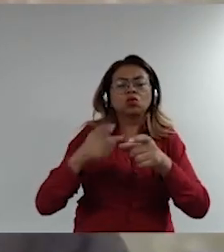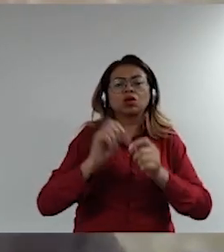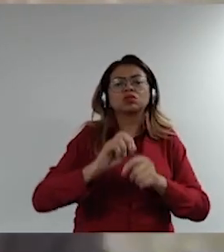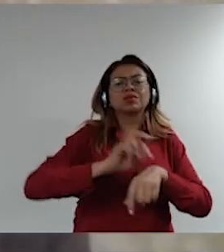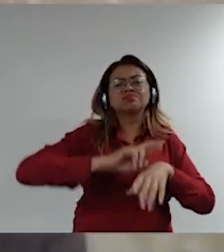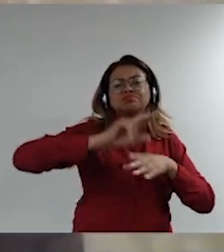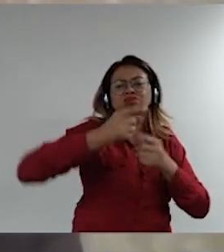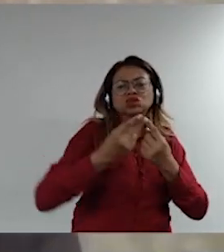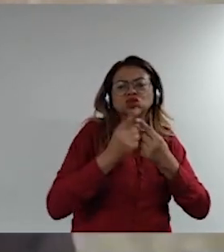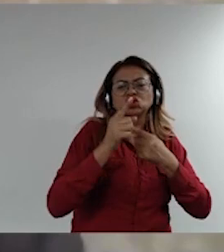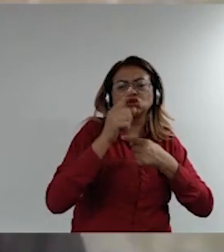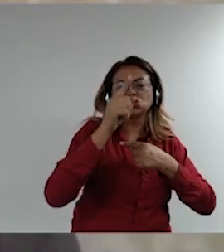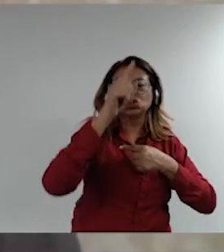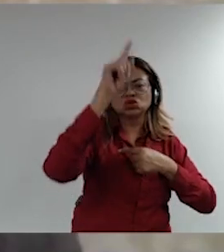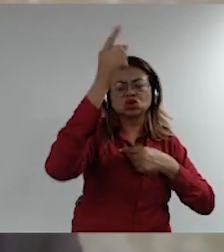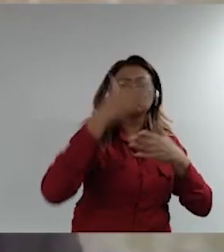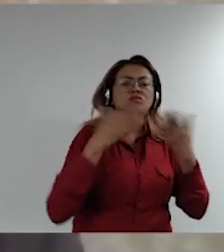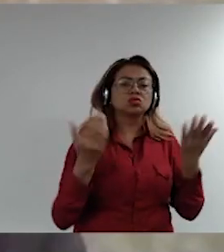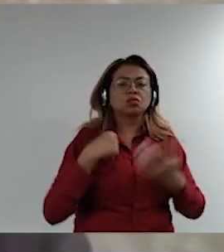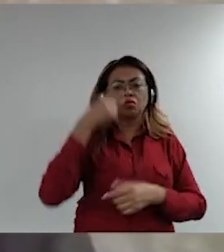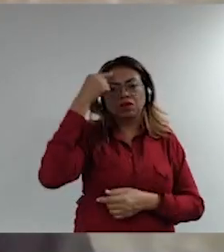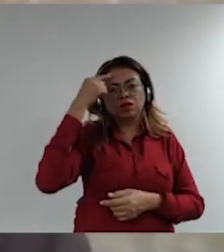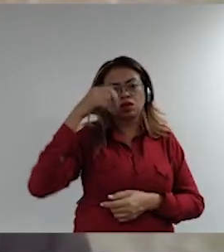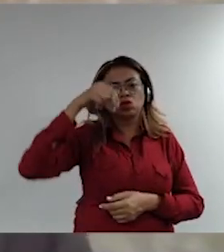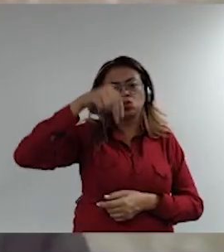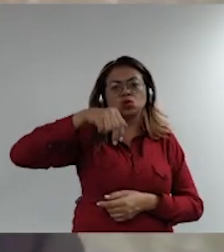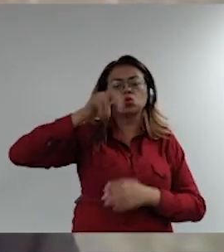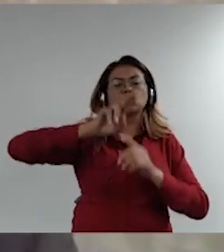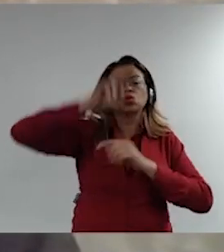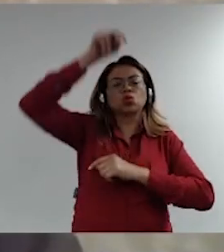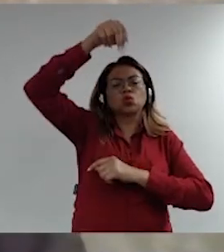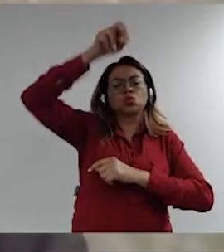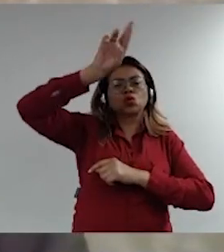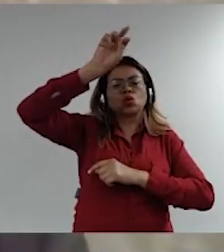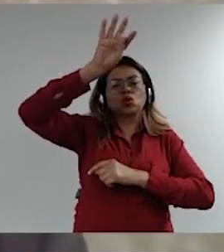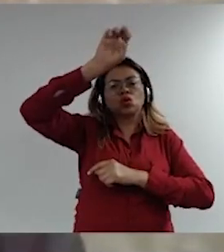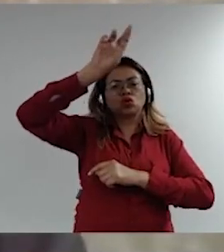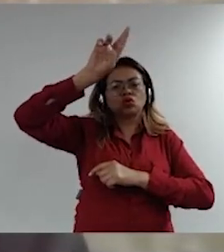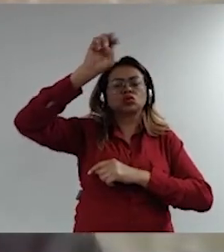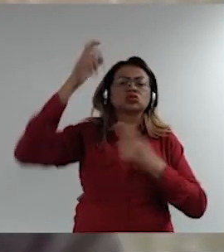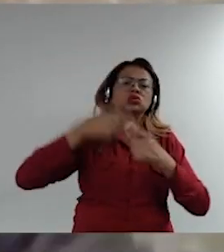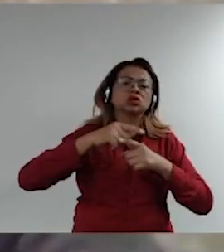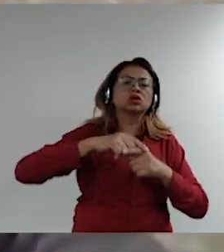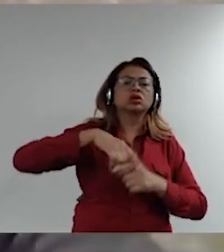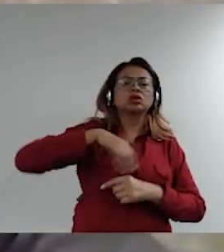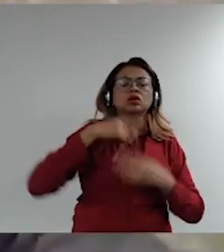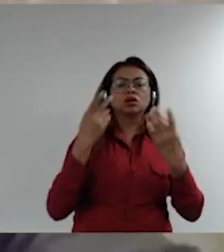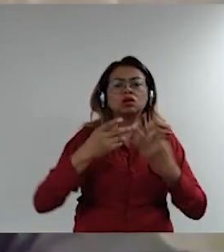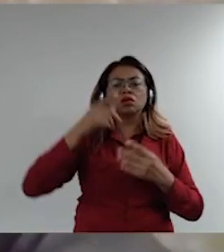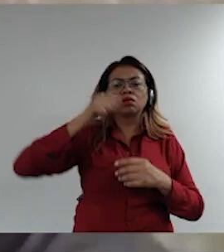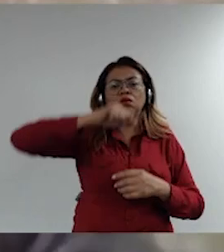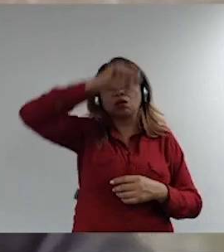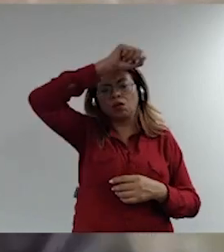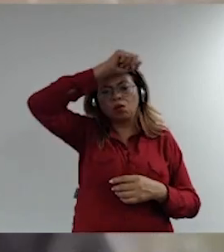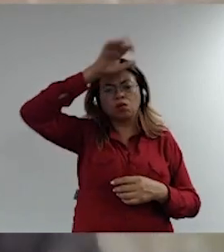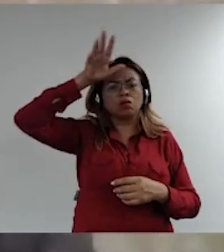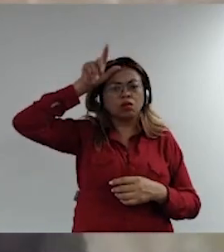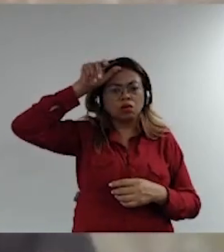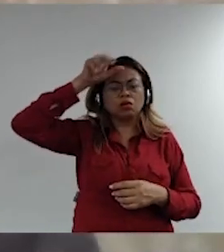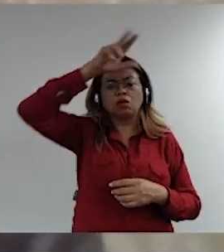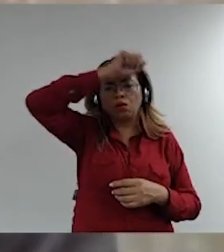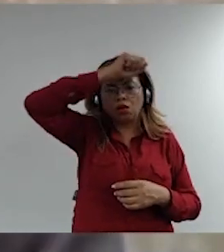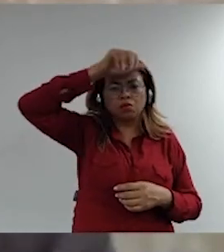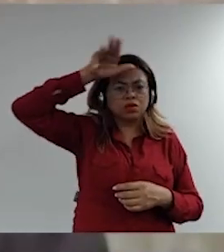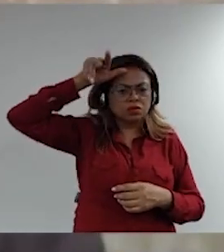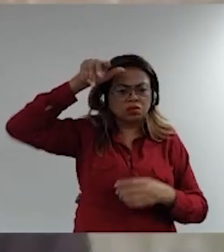a exemplo nosso aqui do norte. Nós aqui, Roraima, Amapá, Amazonas,